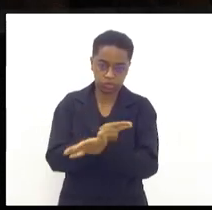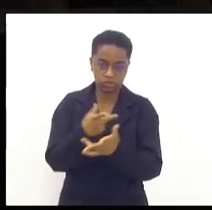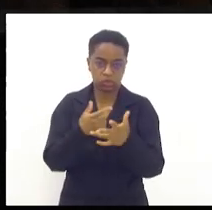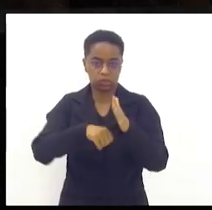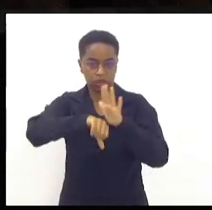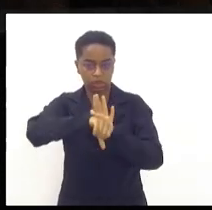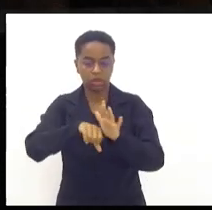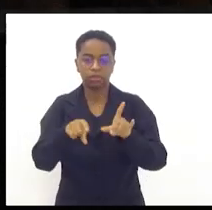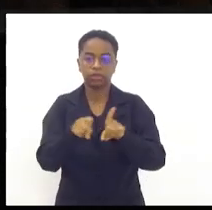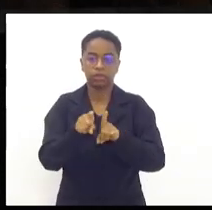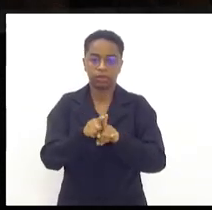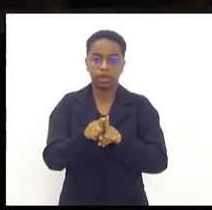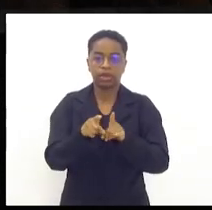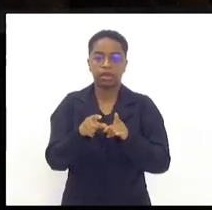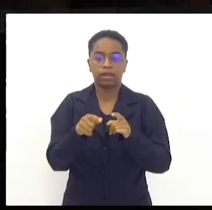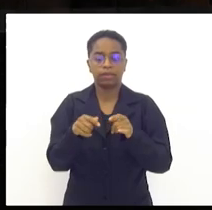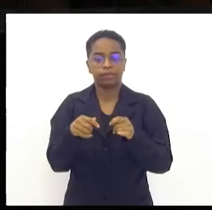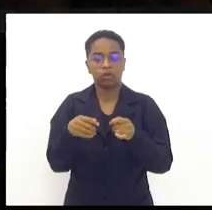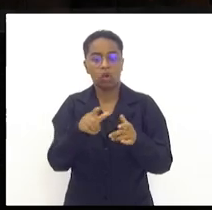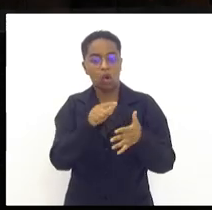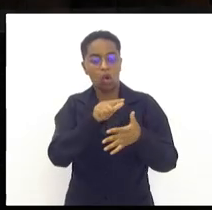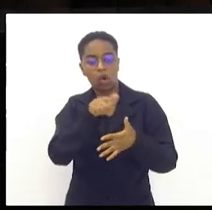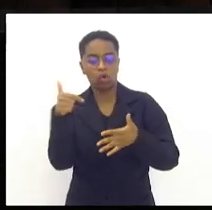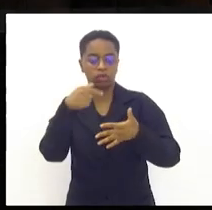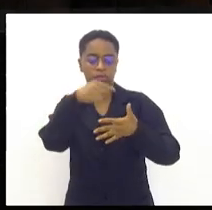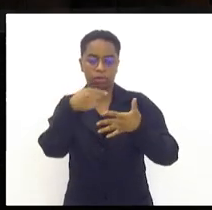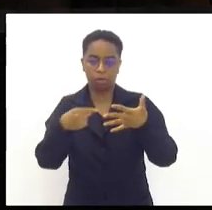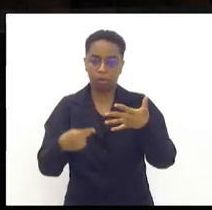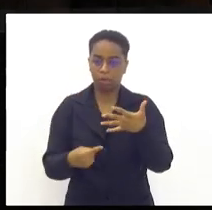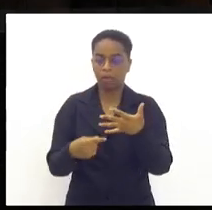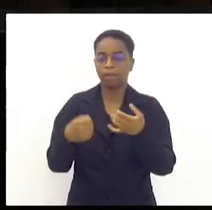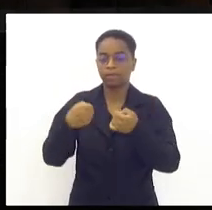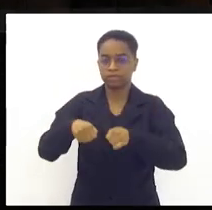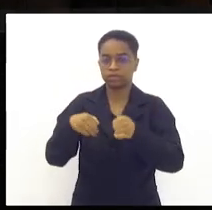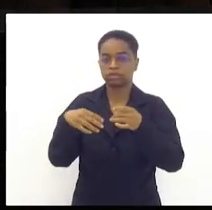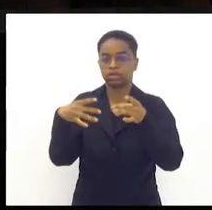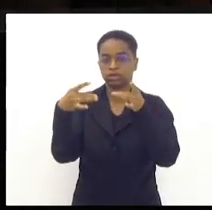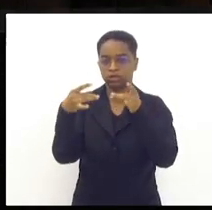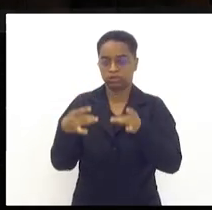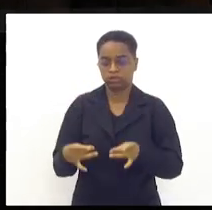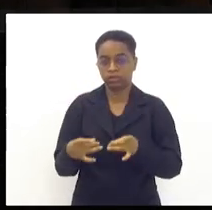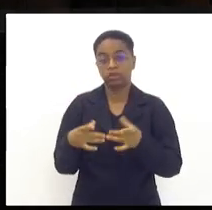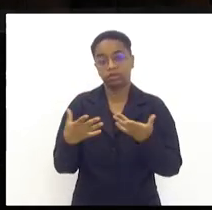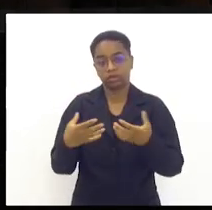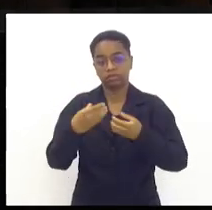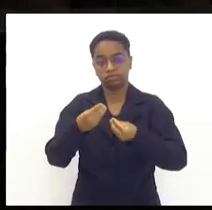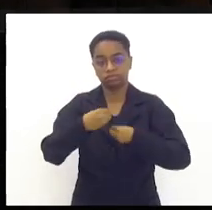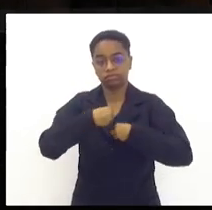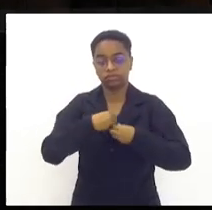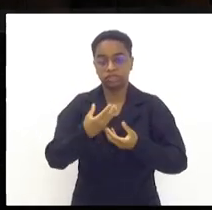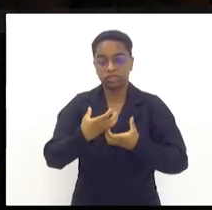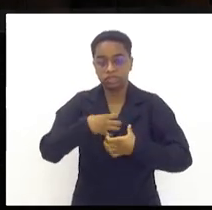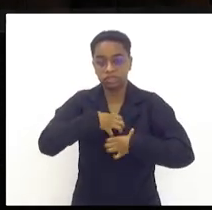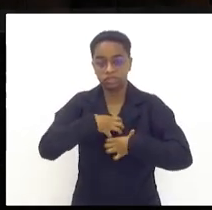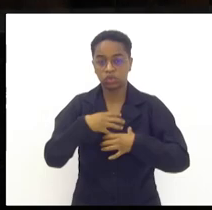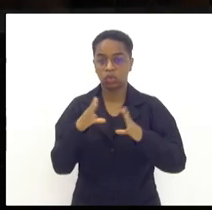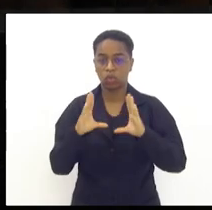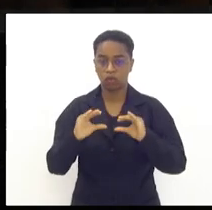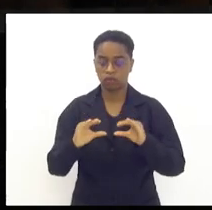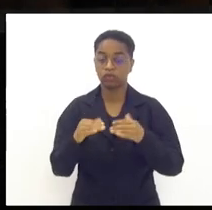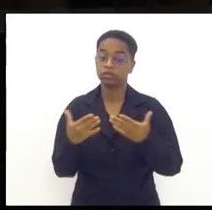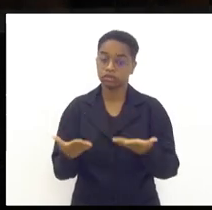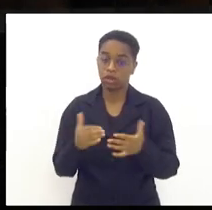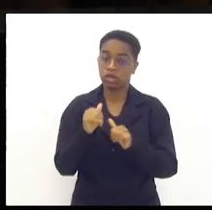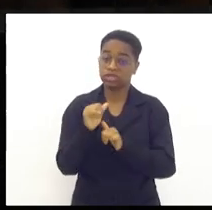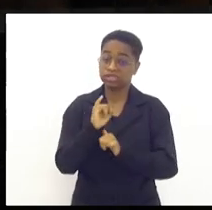dá um conforto. E quando vira a lei, independente de eu ter sido um coautor, né,